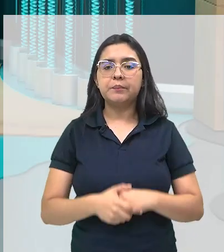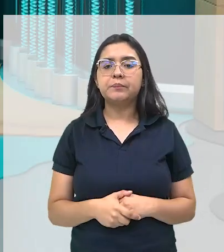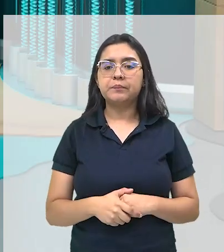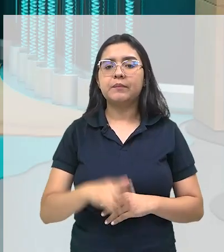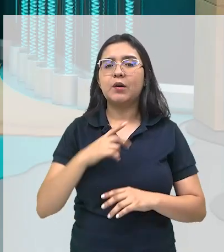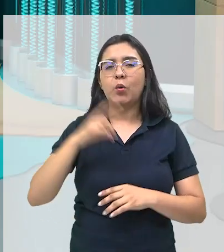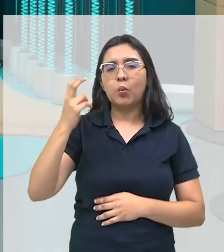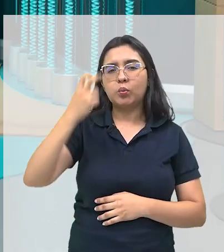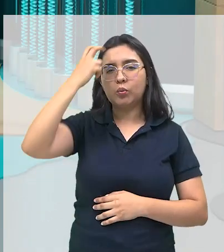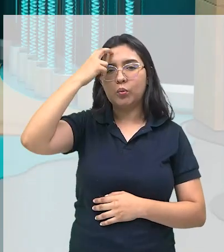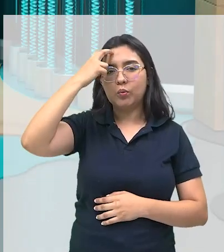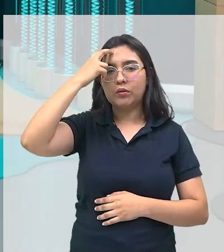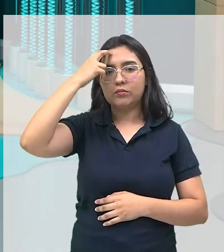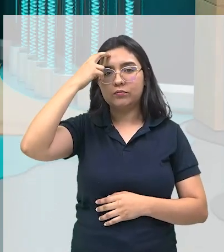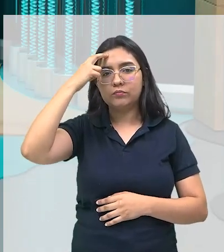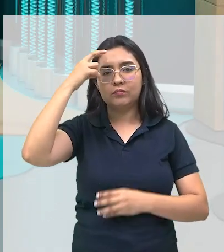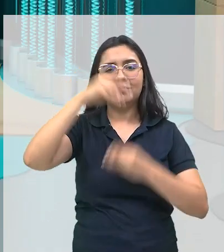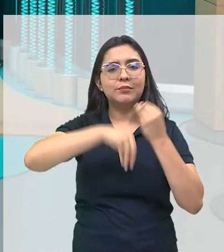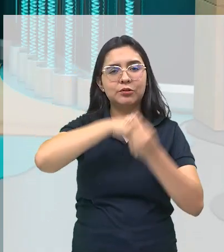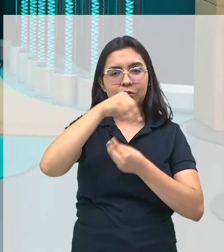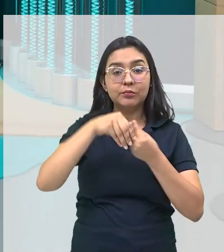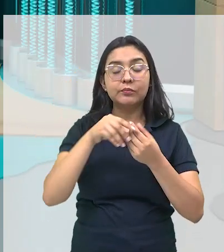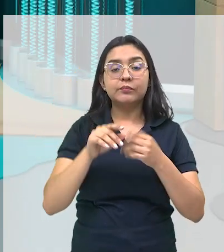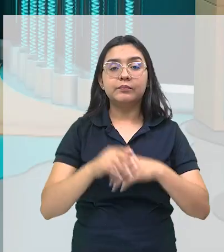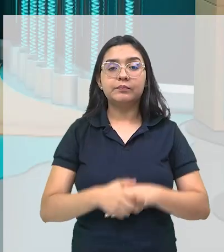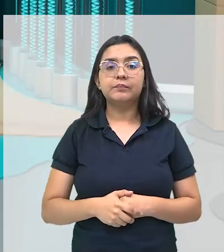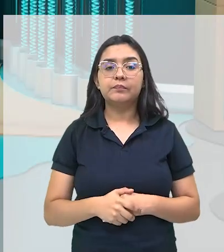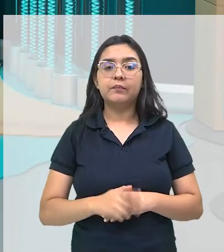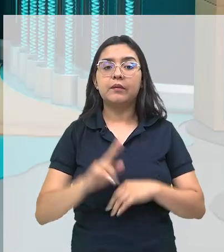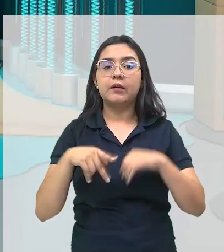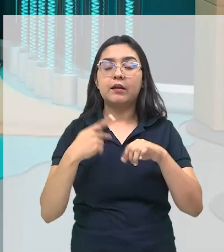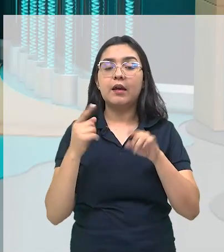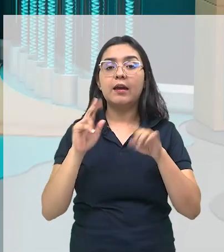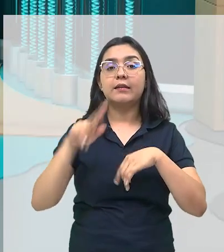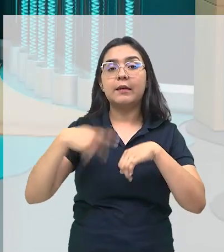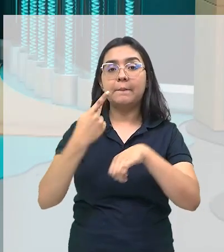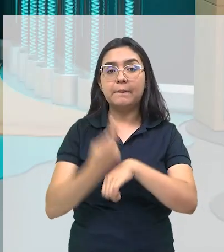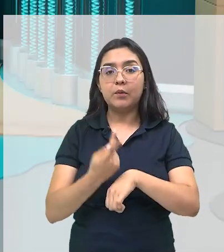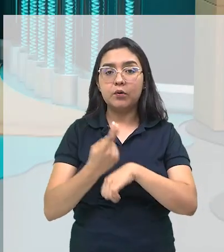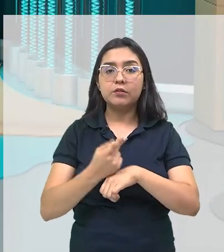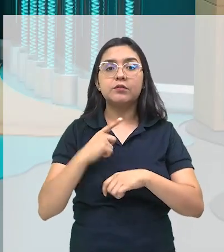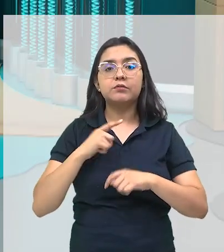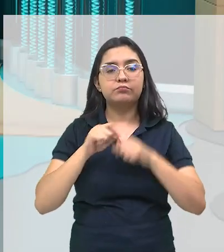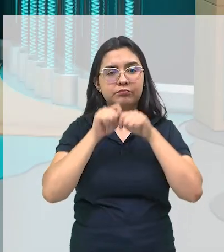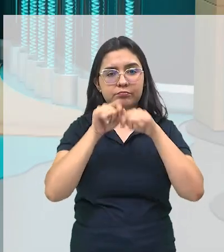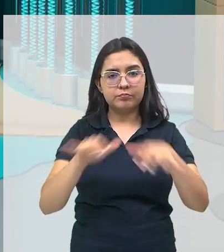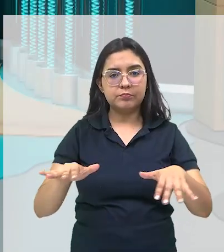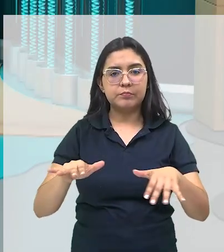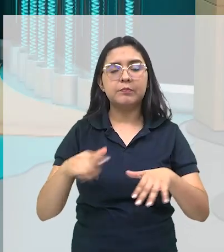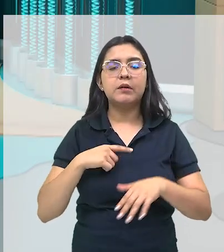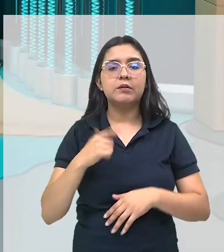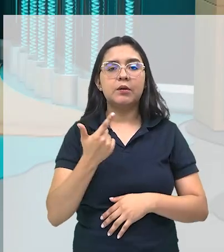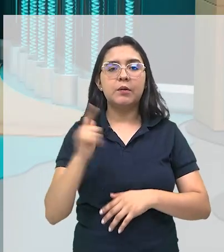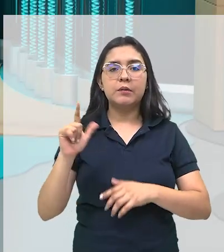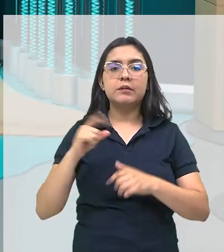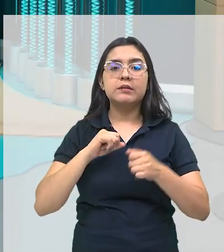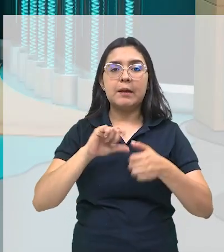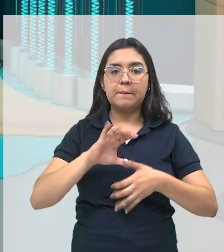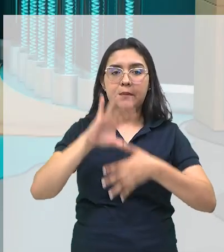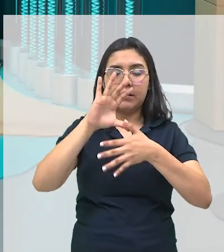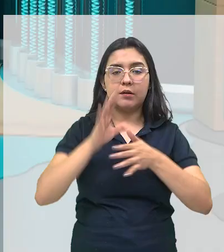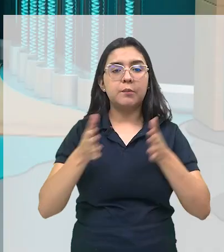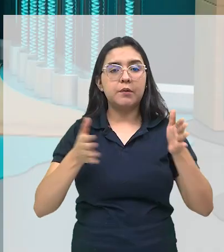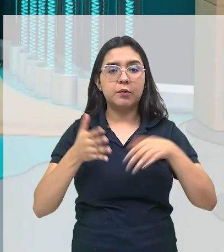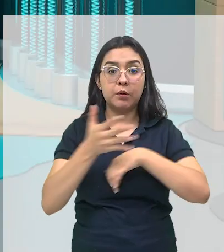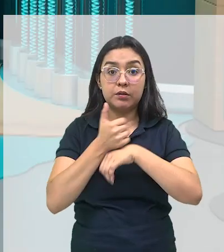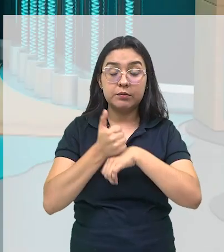essas culturas e exportou também para as Américas durante o período da colonização.